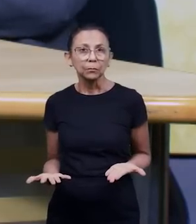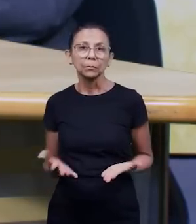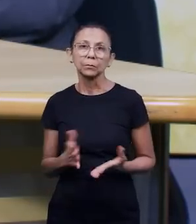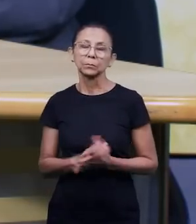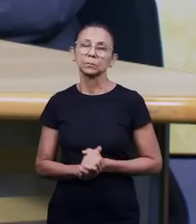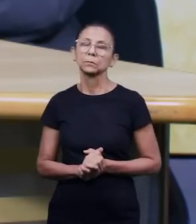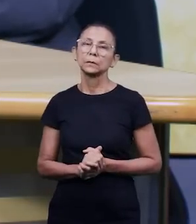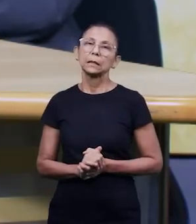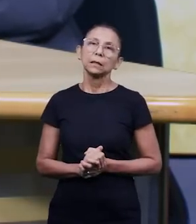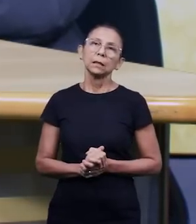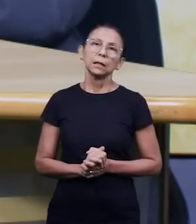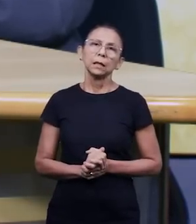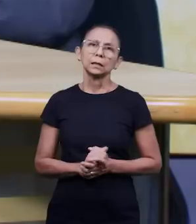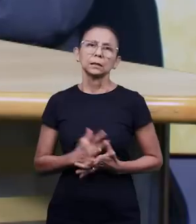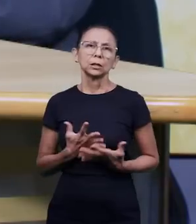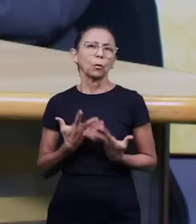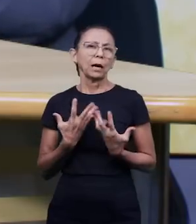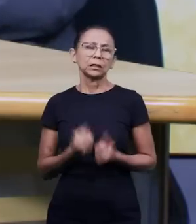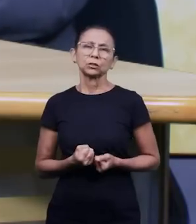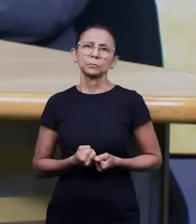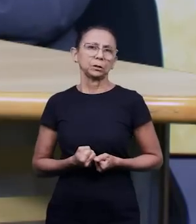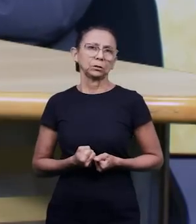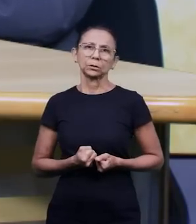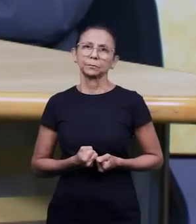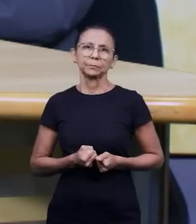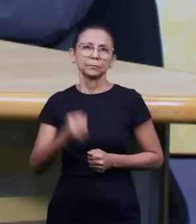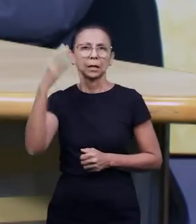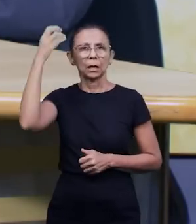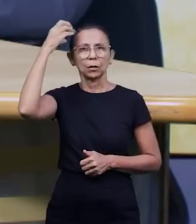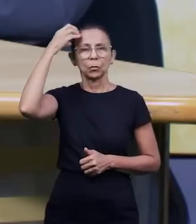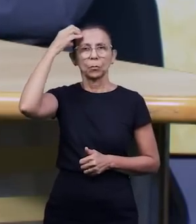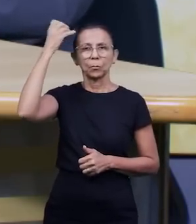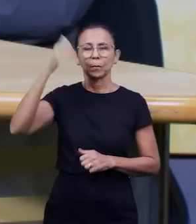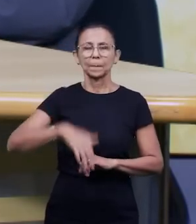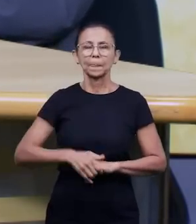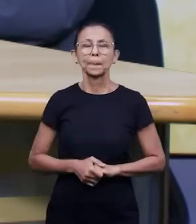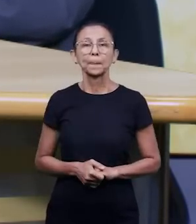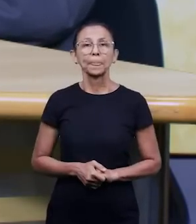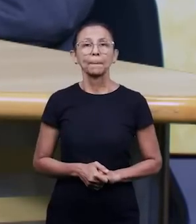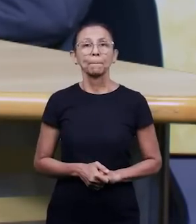não aceita o problema. Ele não reconhece o problema, a enfermidade espiritual dele. Não, ele